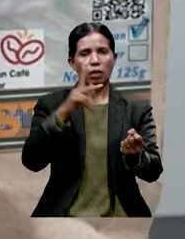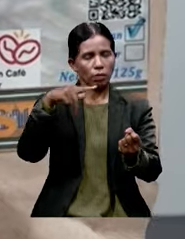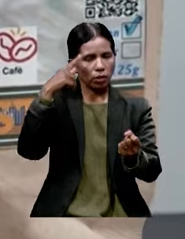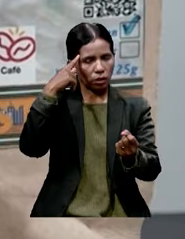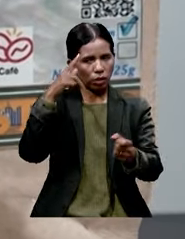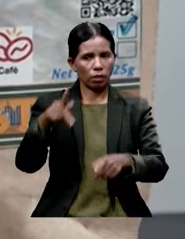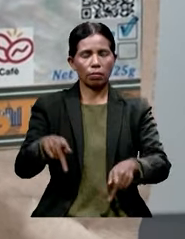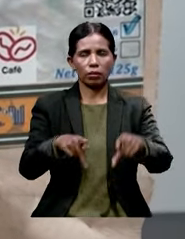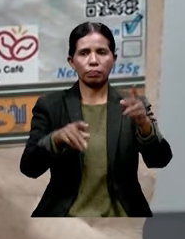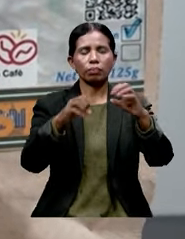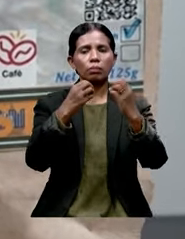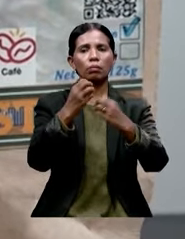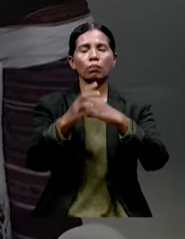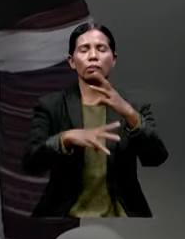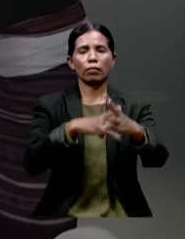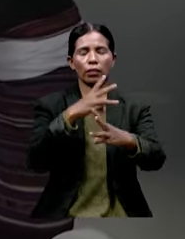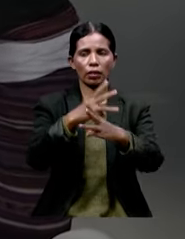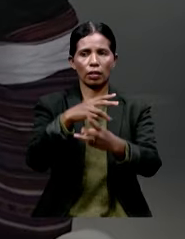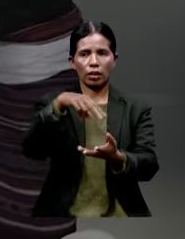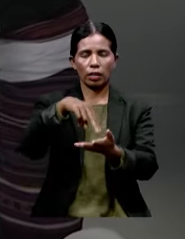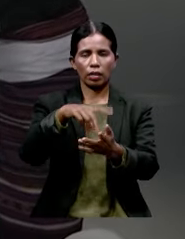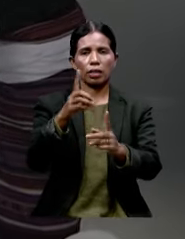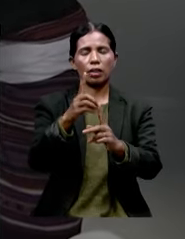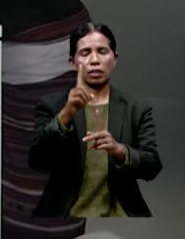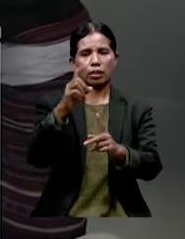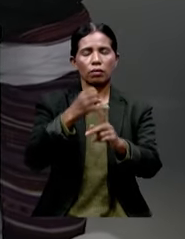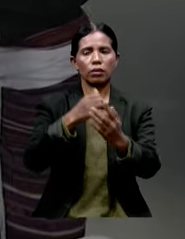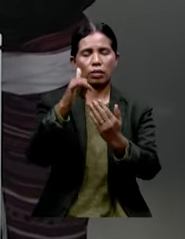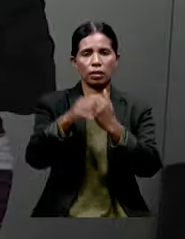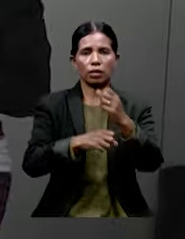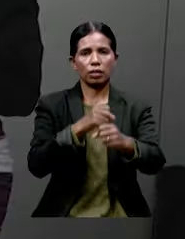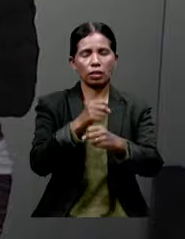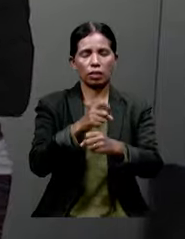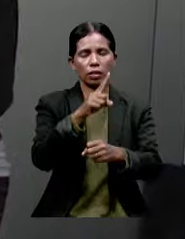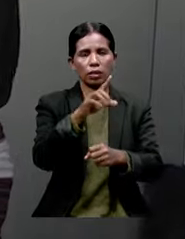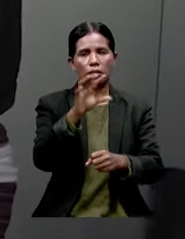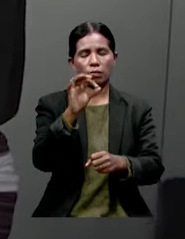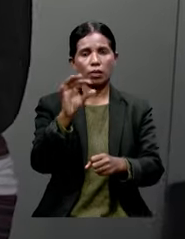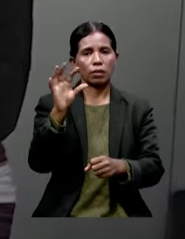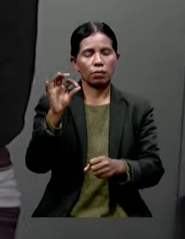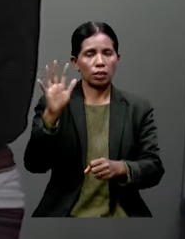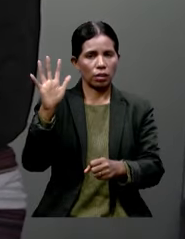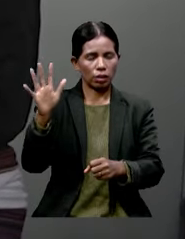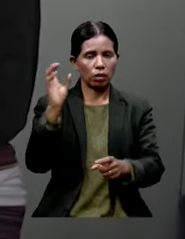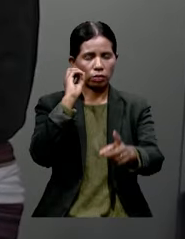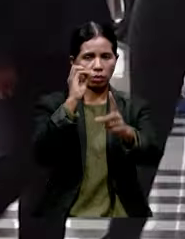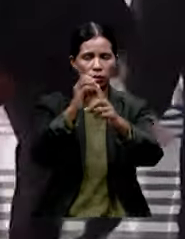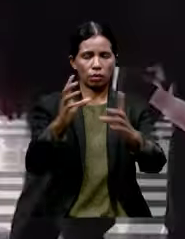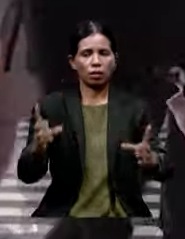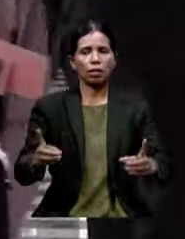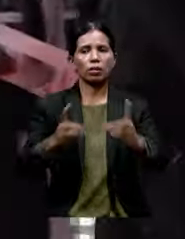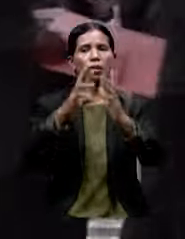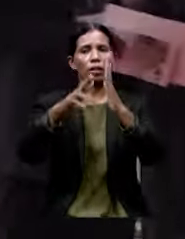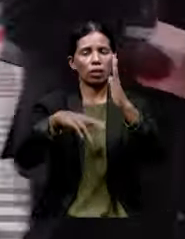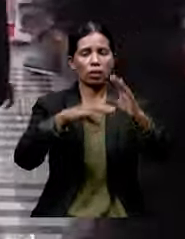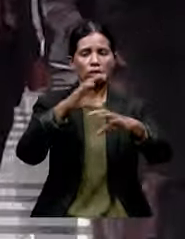sira. Organisasi Mundial Komersio establese ia lorong ida fulan Janeiro tinang ringuida tu sia sianul resen lima ho objektifu atu asoru regra komersio